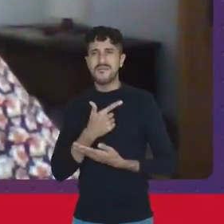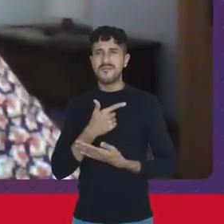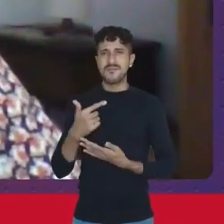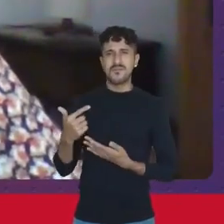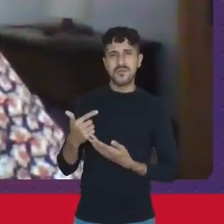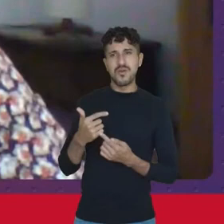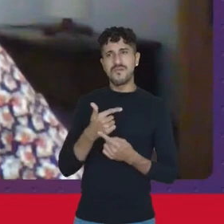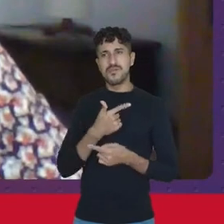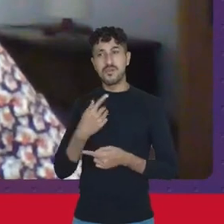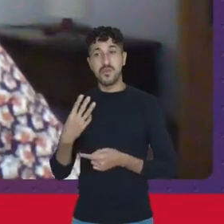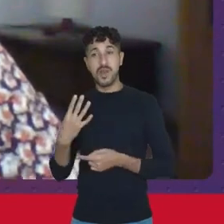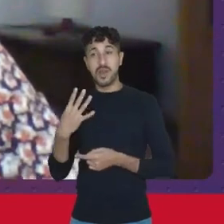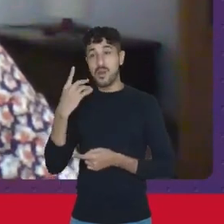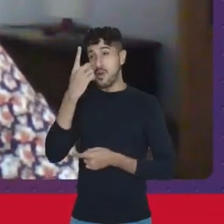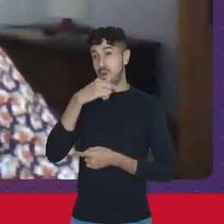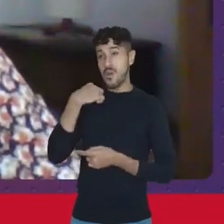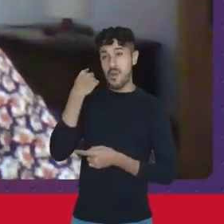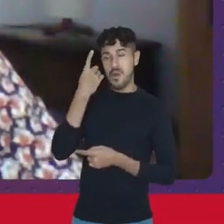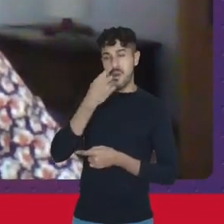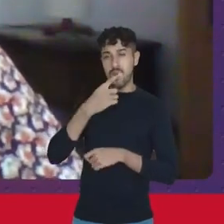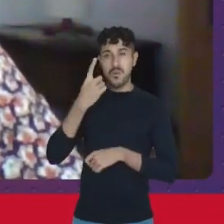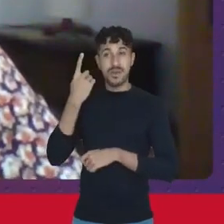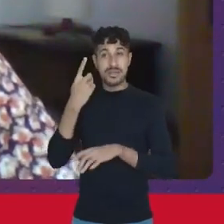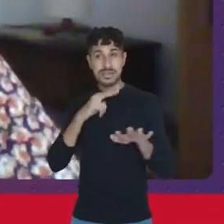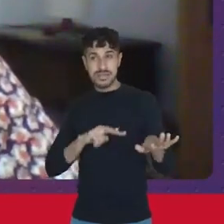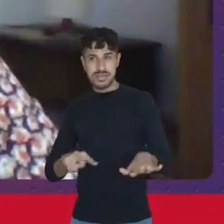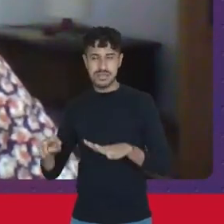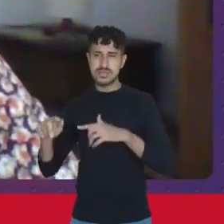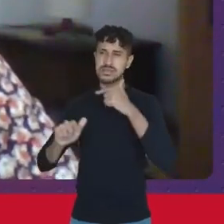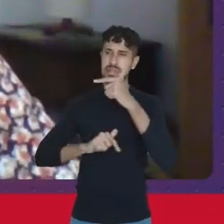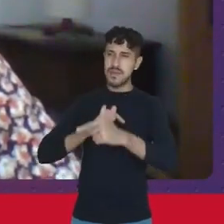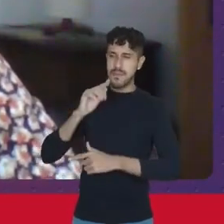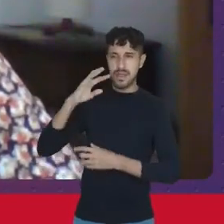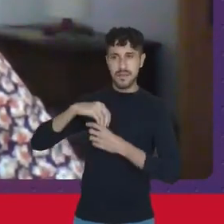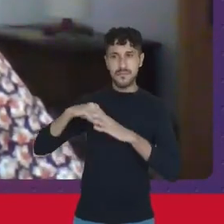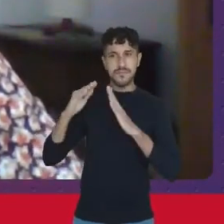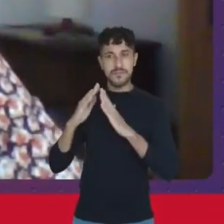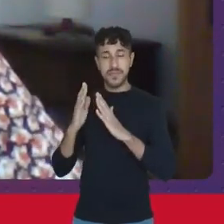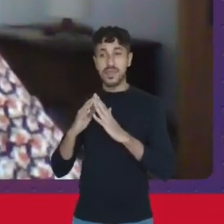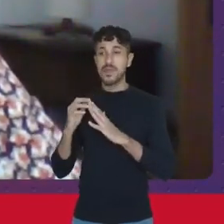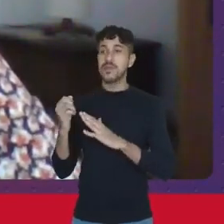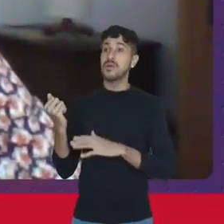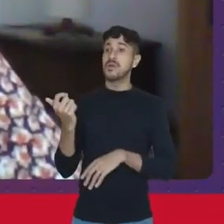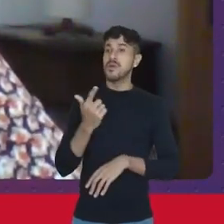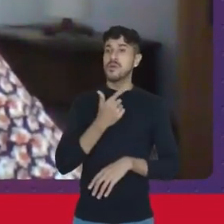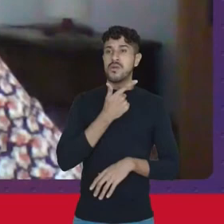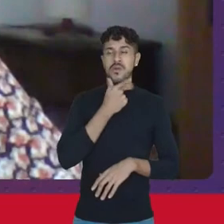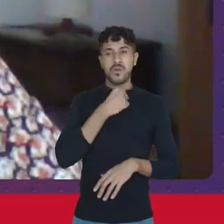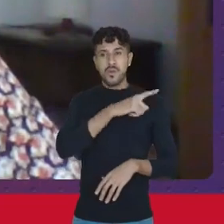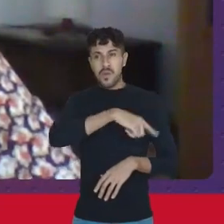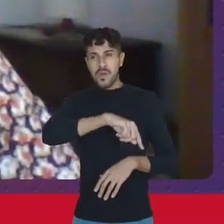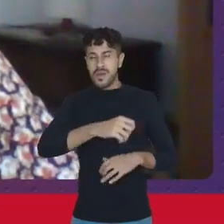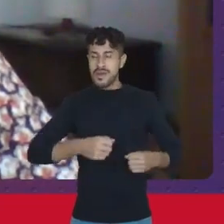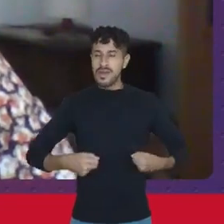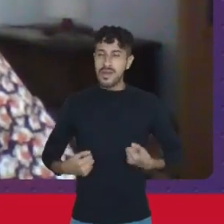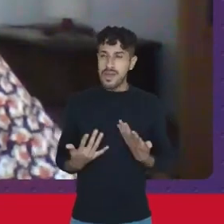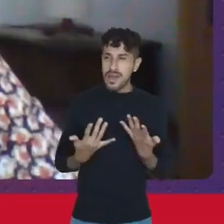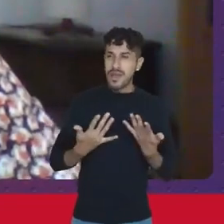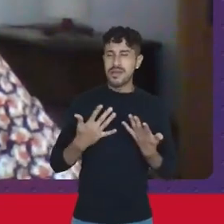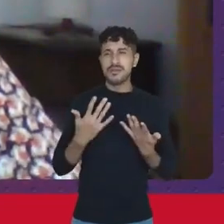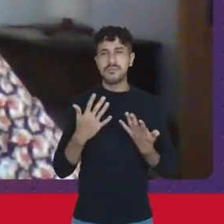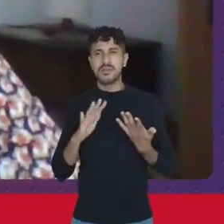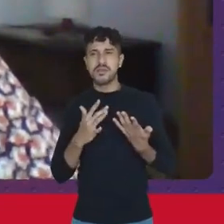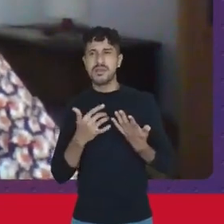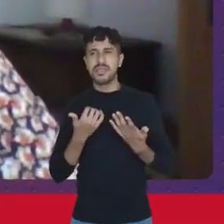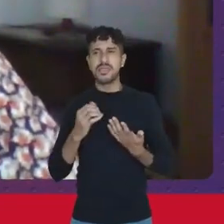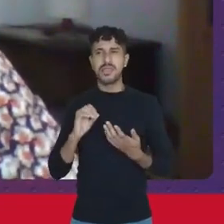22 a 24 horas por semana com os afazeres domésticos, enquanto que os homens gastam em torno